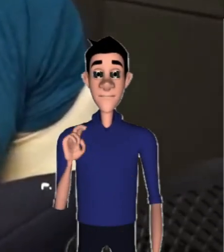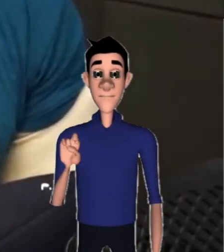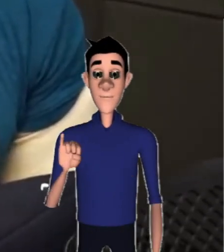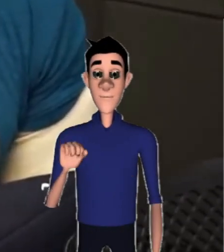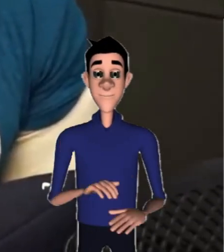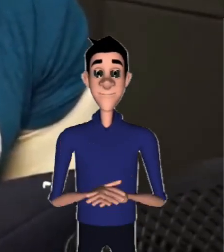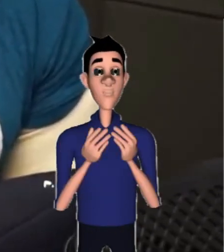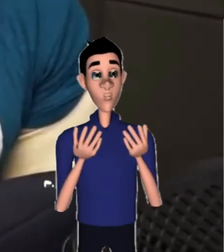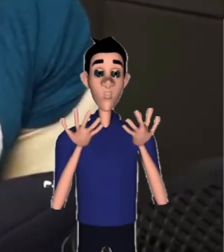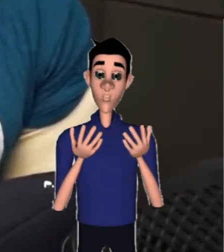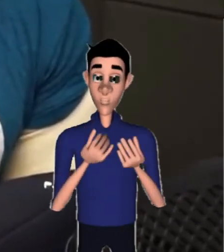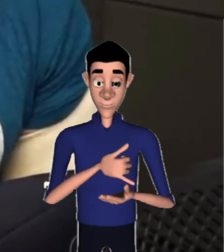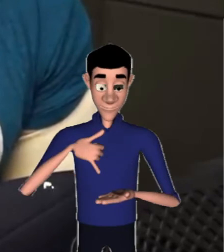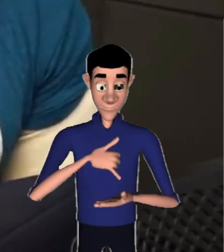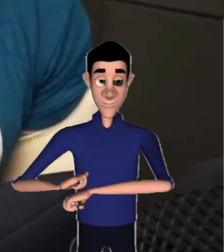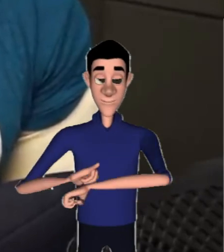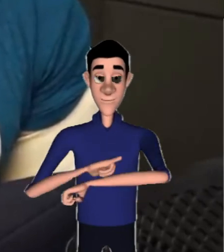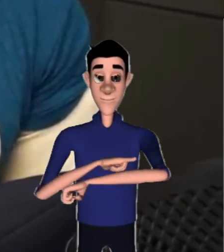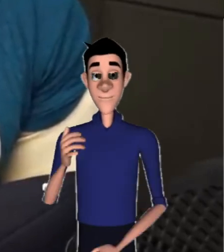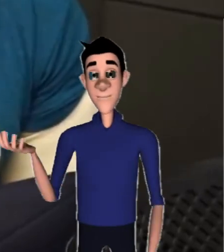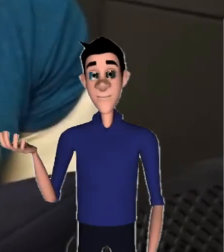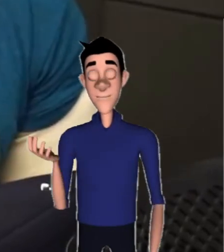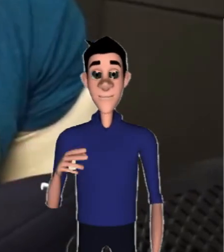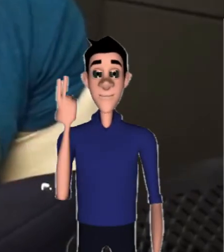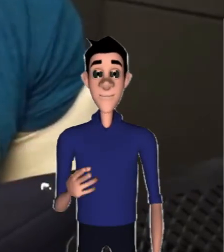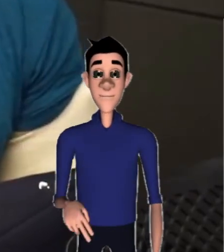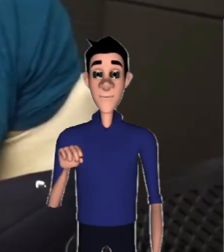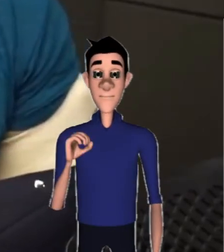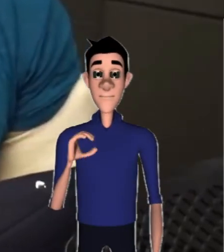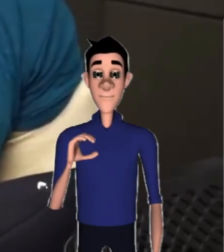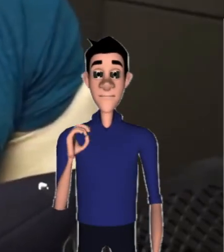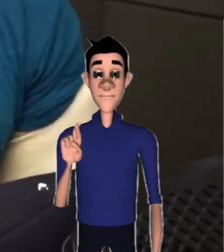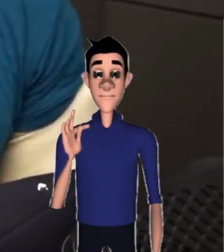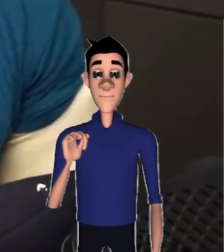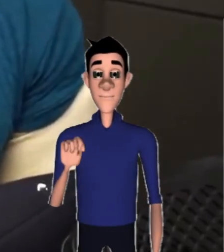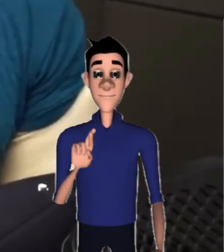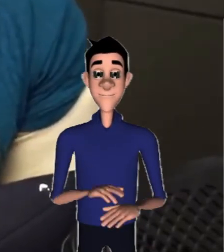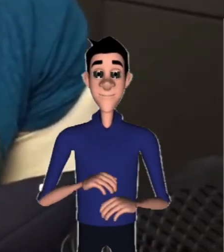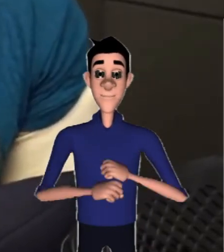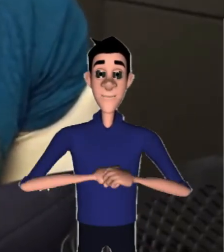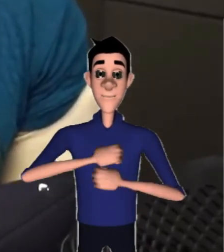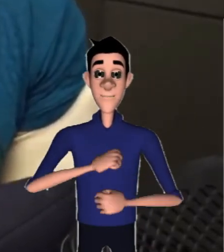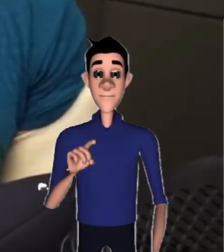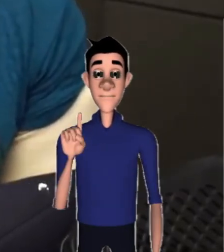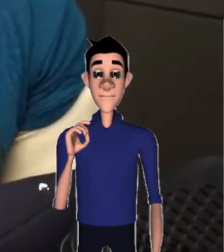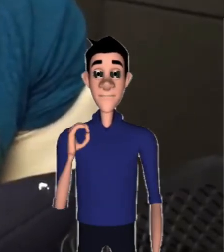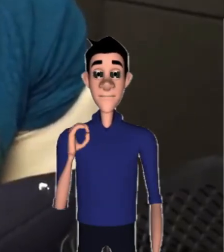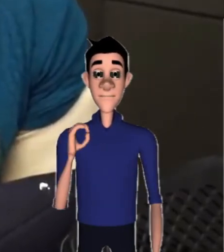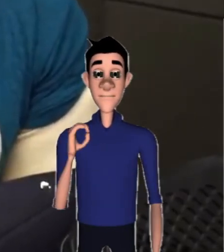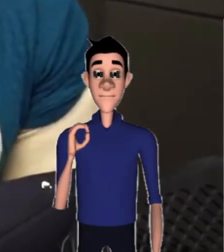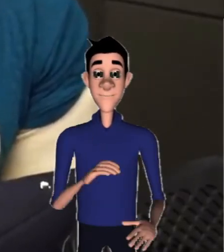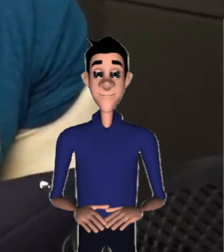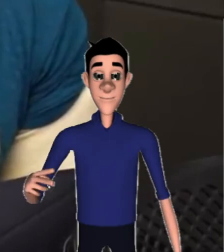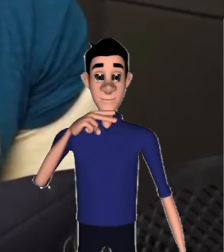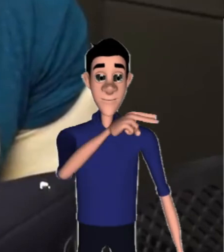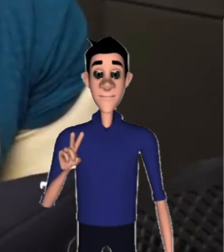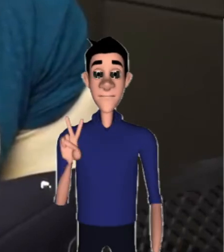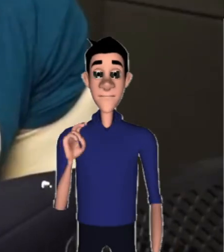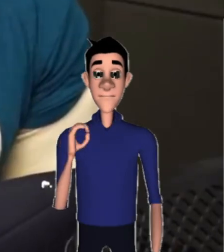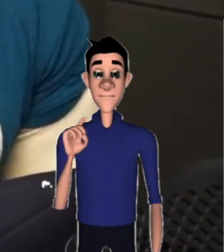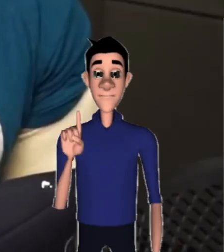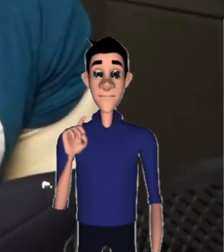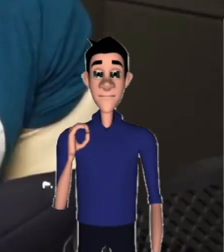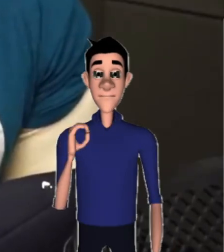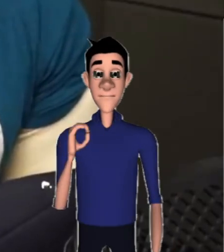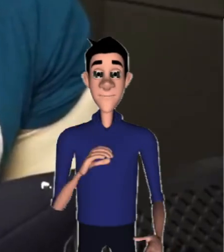tira 400, até ele começar a ver que ele está chegando perto do basal. E a maioria das pessoas, maioria assim, 90%,